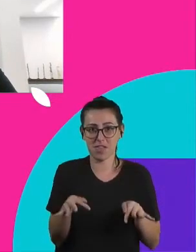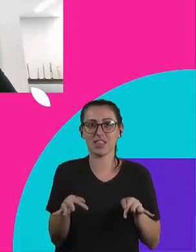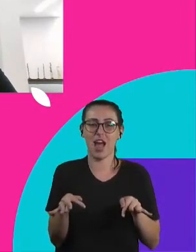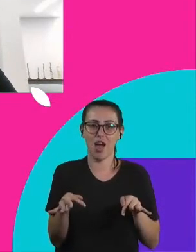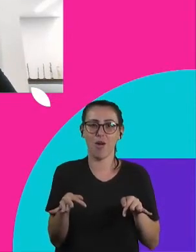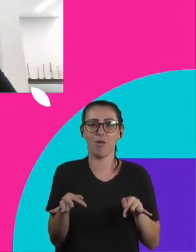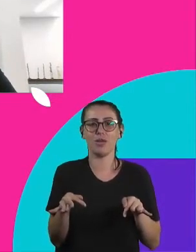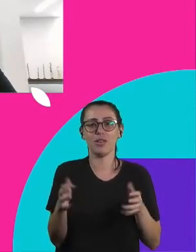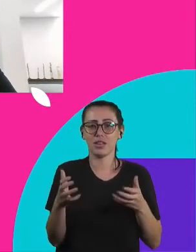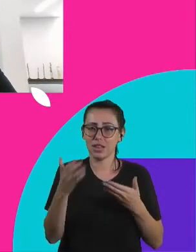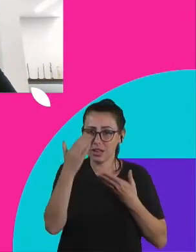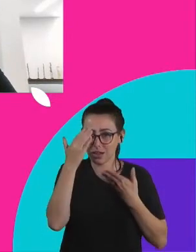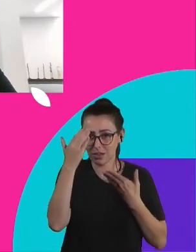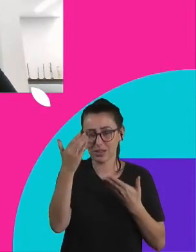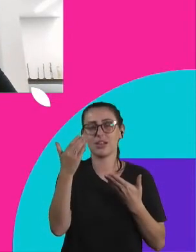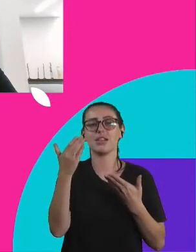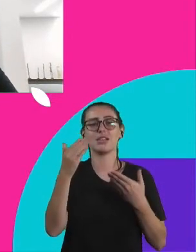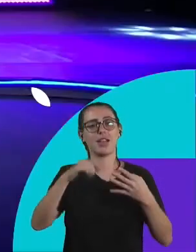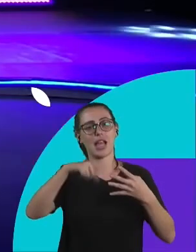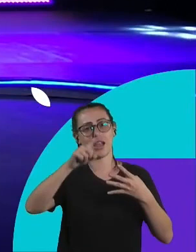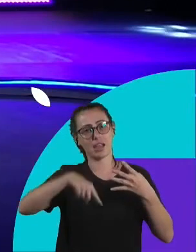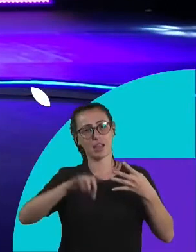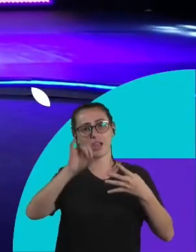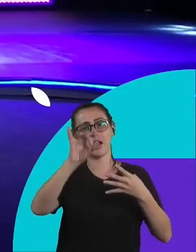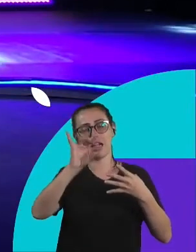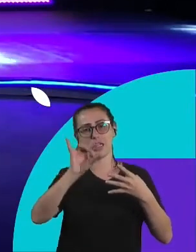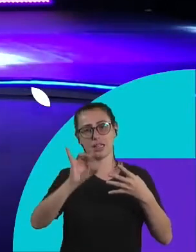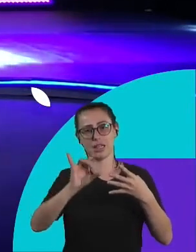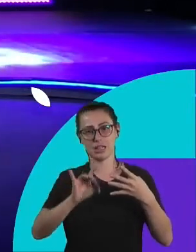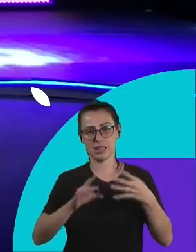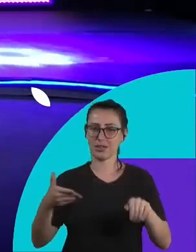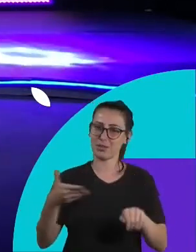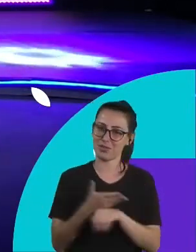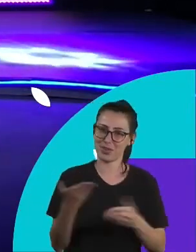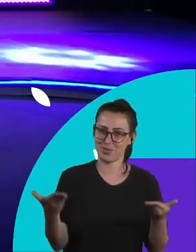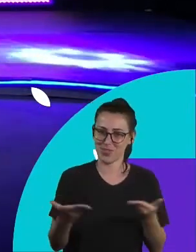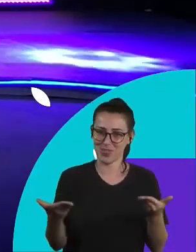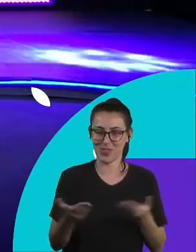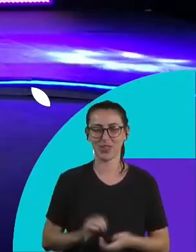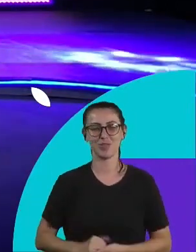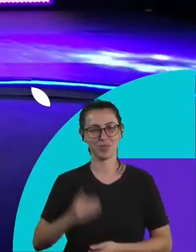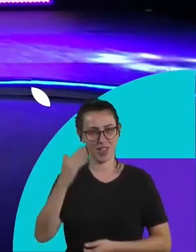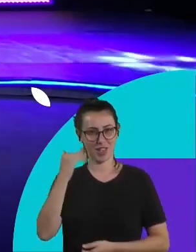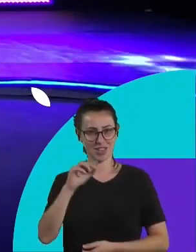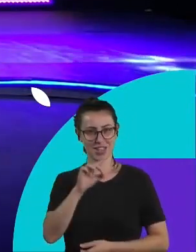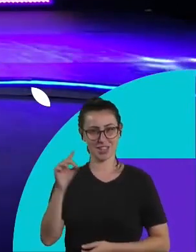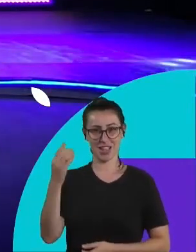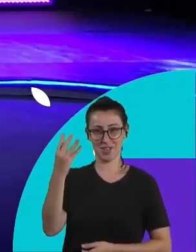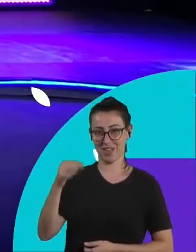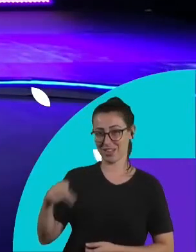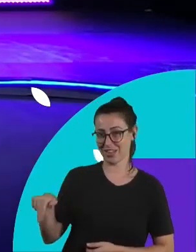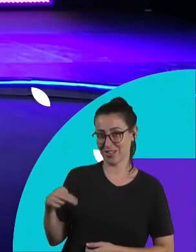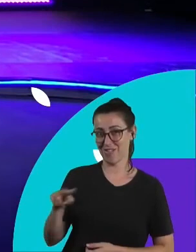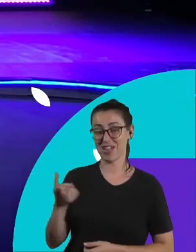um agradecimento ao Celso, à Ana, a Marcela e Joaquim. Sei que no dia 4 de novembro vai acontecer o